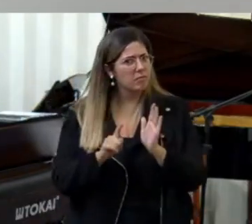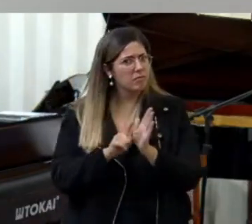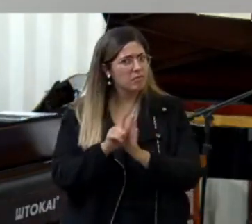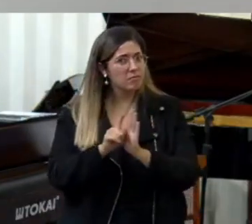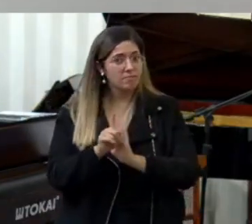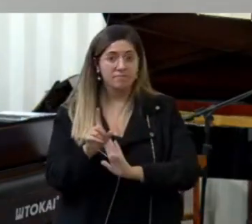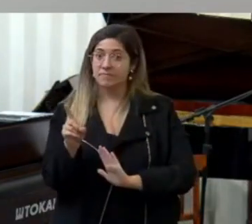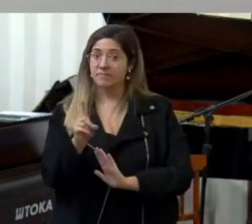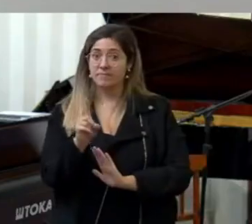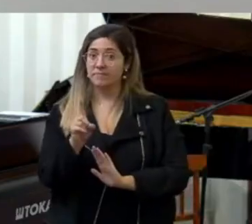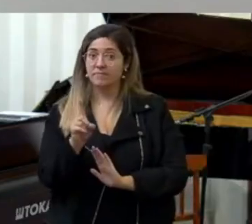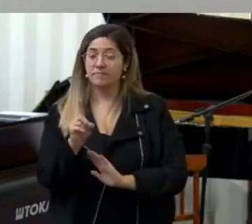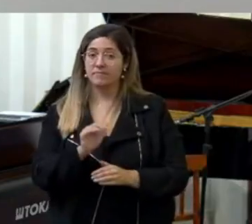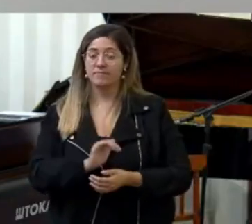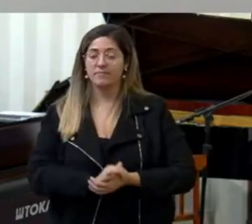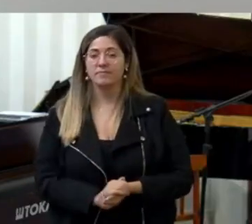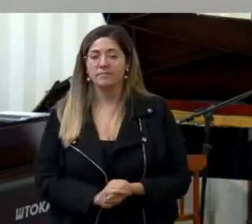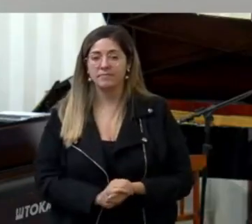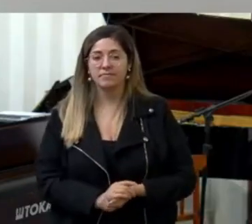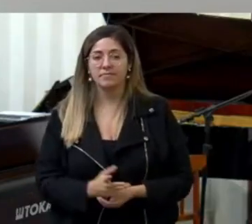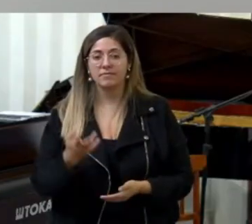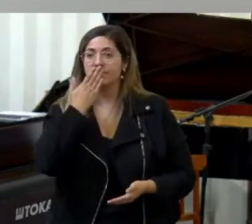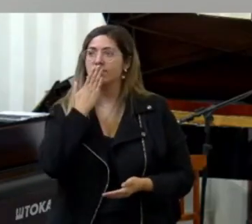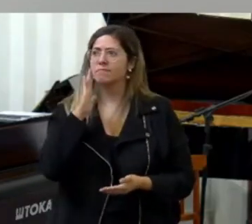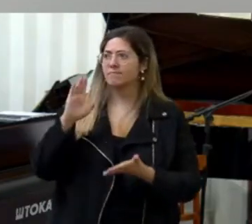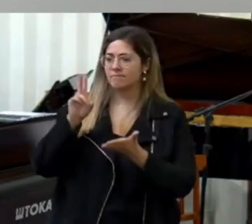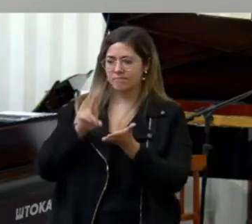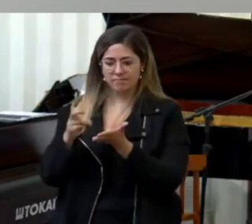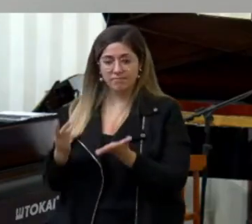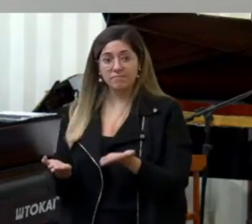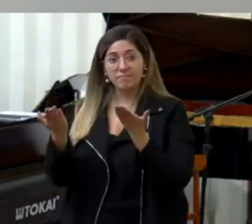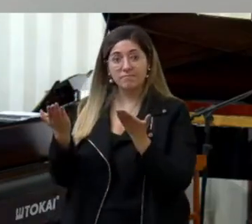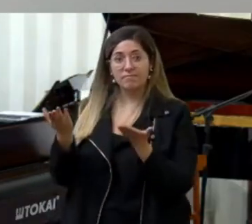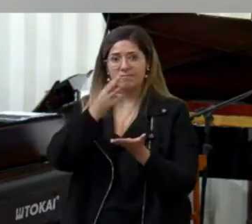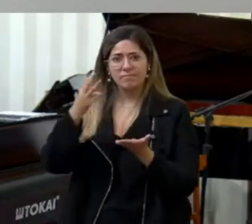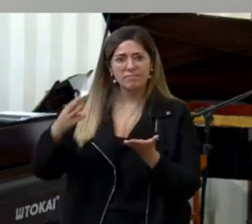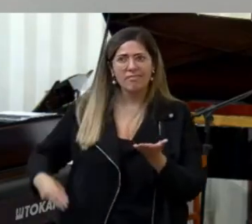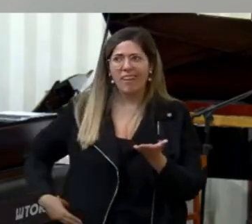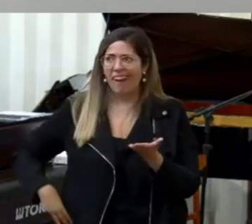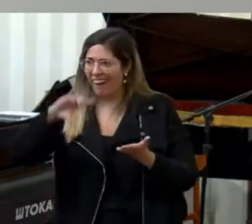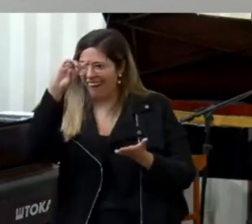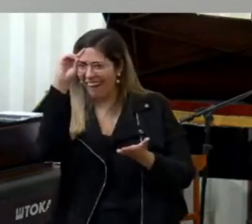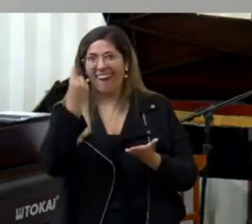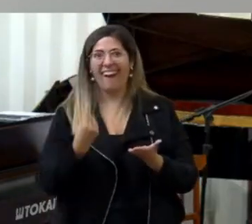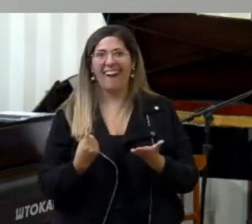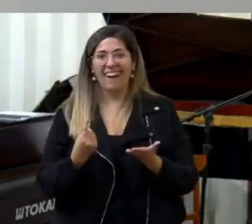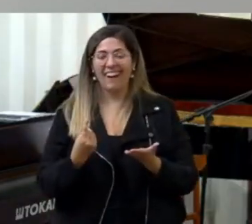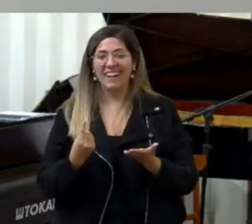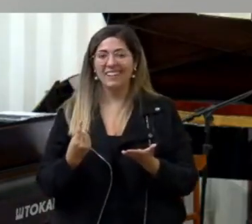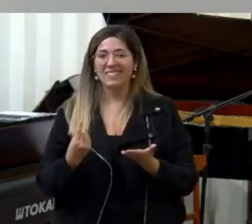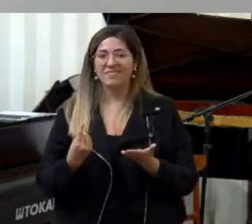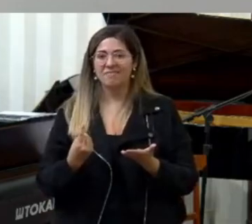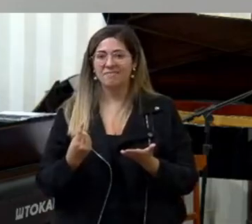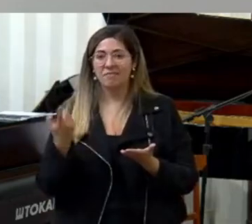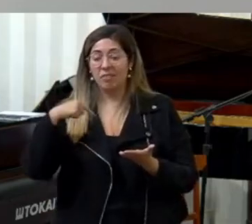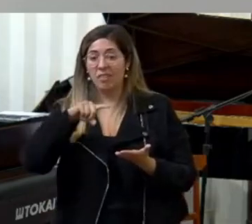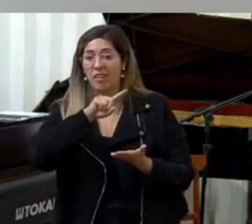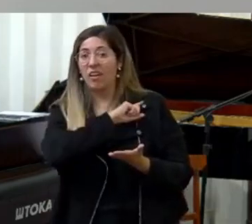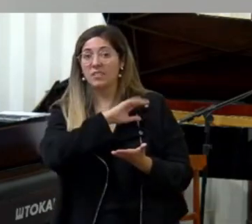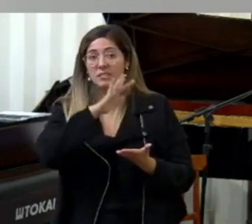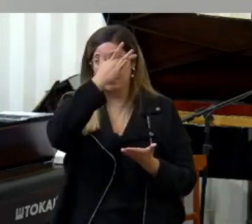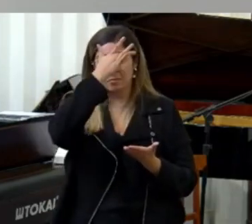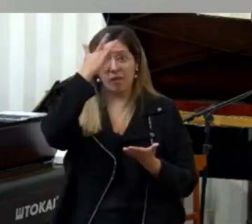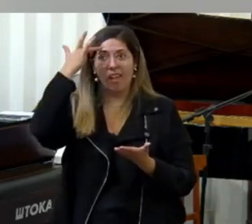Não deveríamos ser. A promessa da ressurreição do Messias é para fazer com que pessoas tenham em